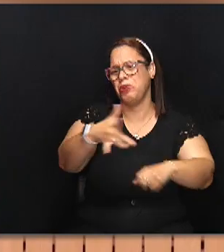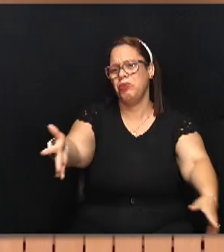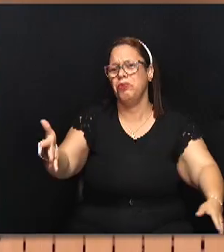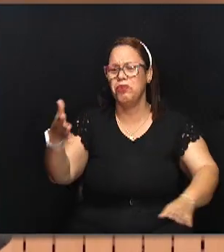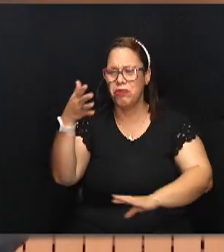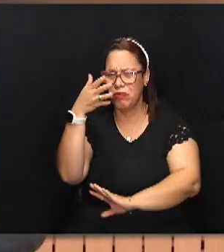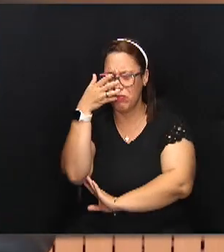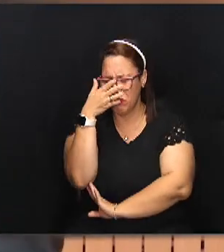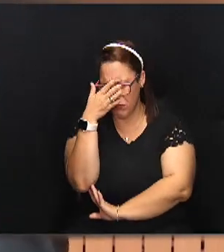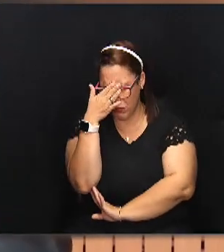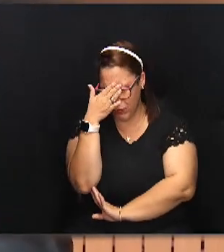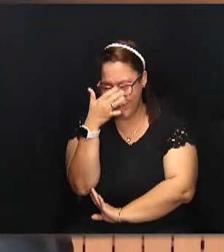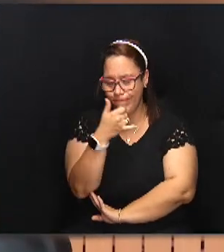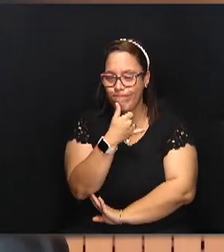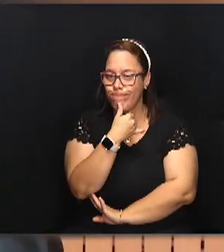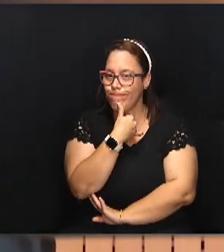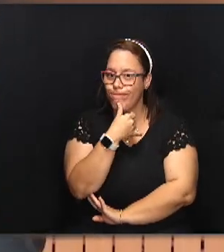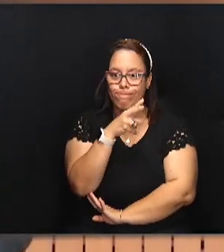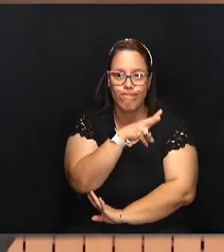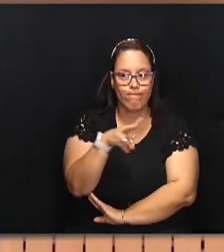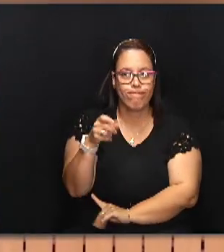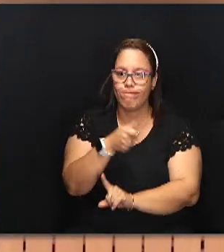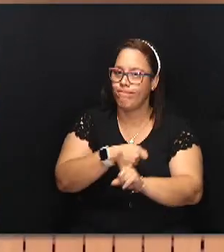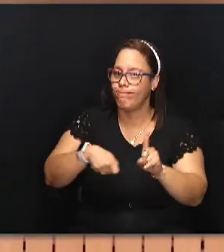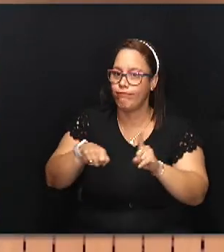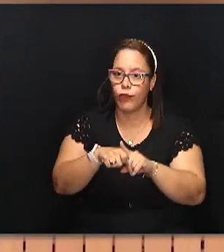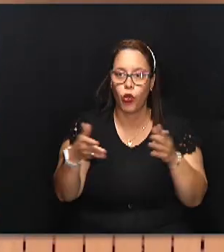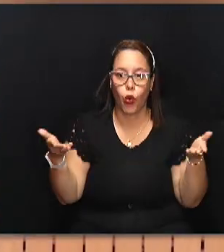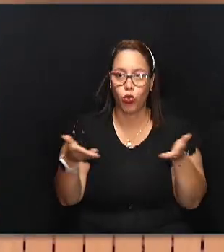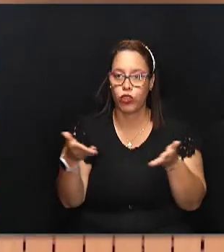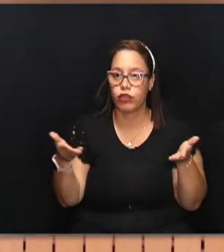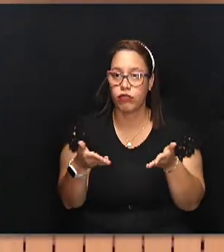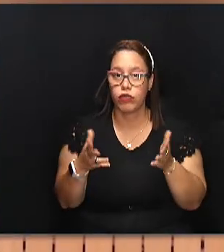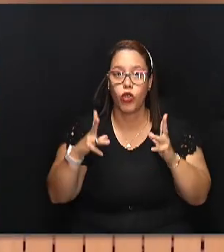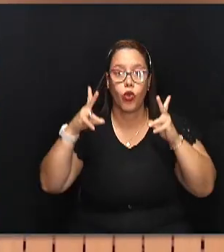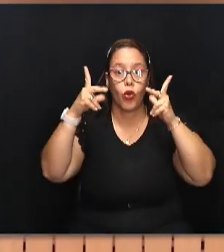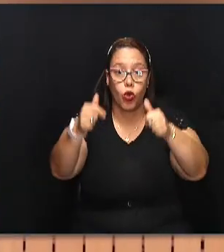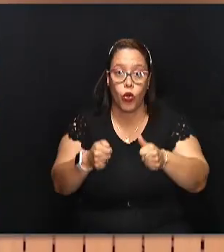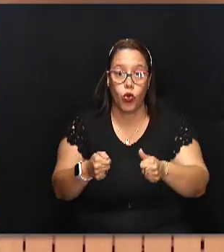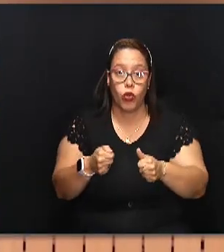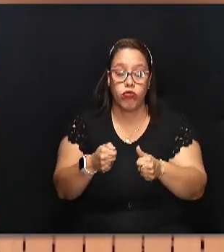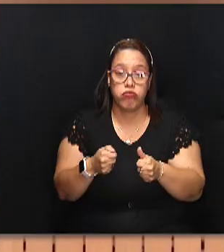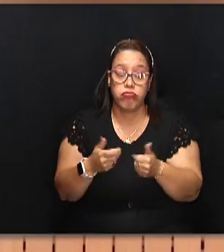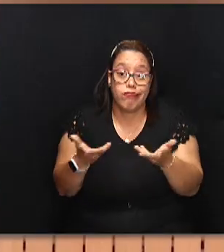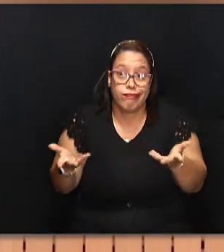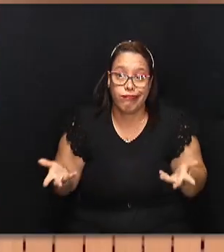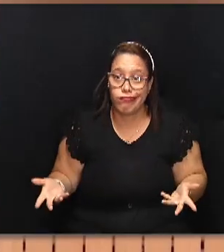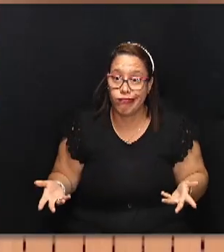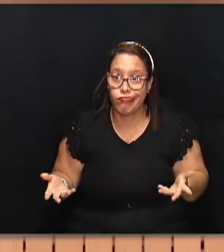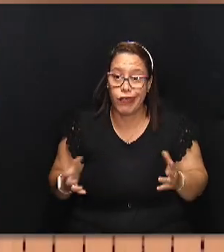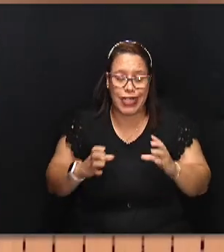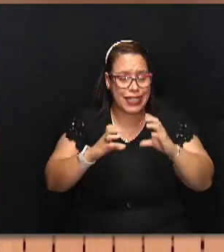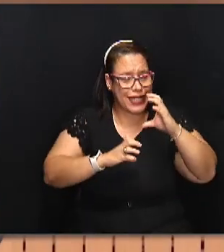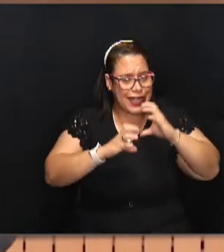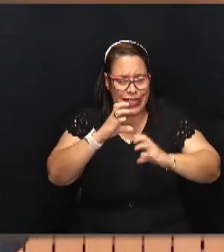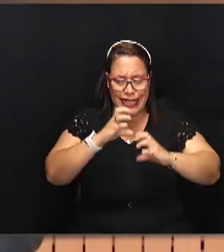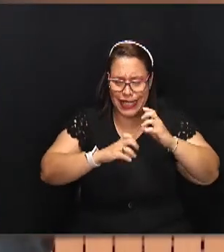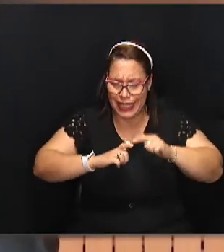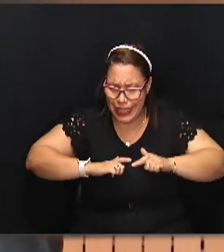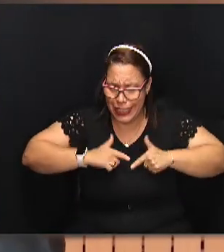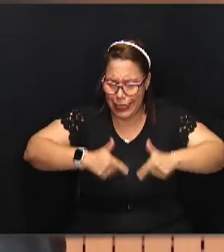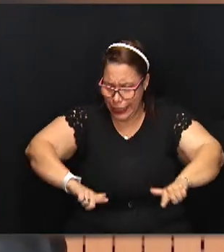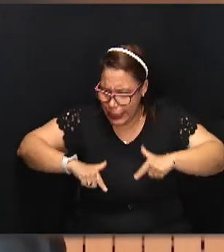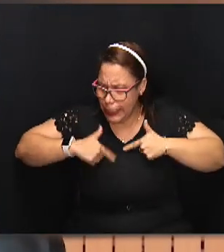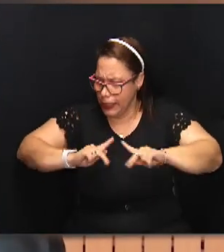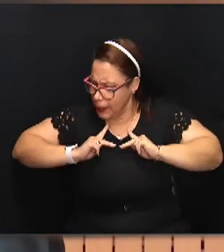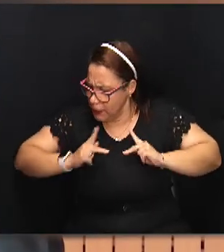Mas, infelizmente, é o que nós estamos vendo na sociedade atualmente, e que todos estamos sujeitos. É uma briga constante, é uma luta constante que o